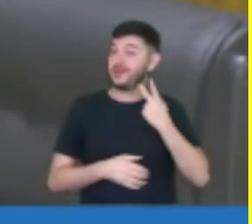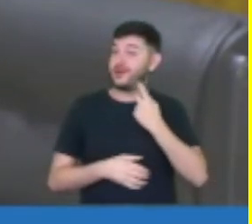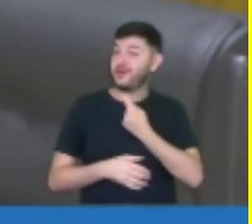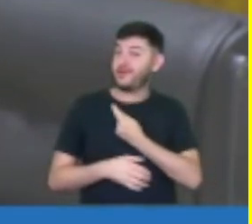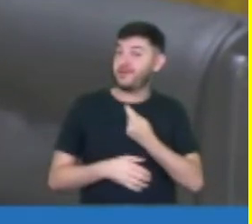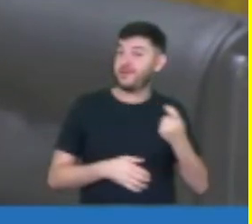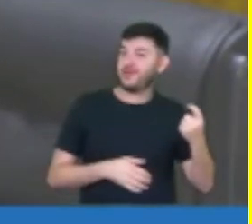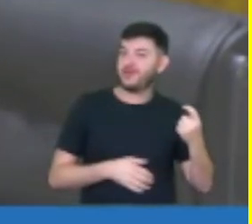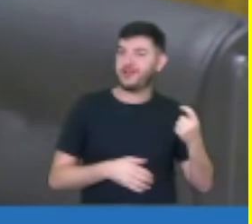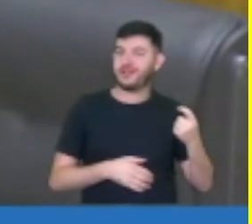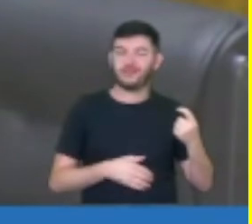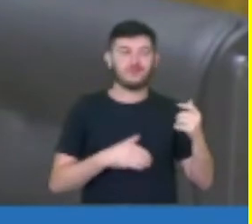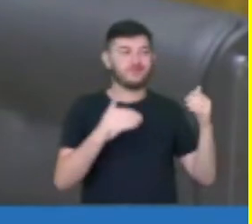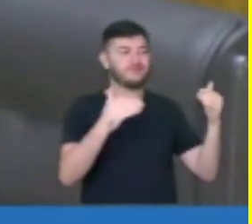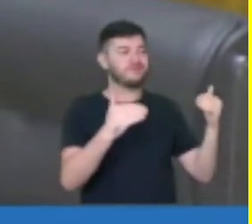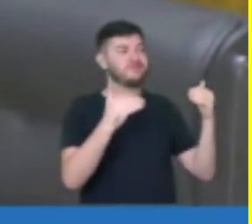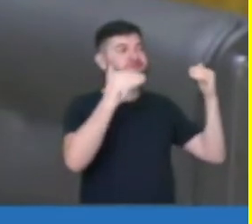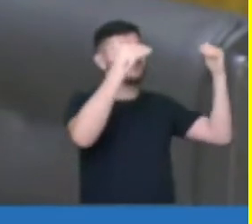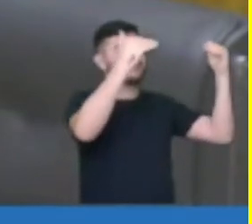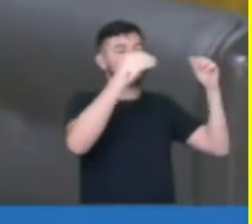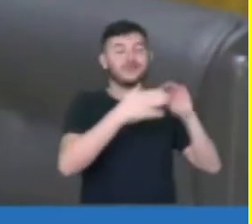de Moraes para